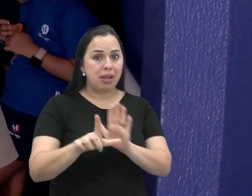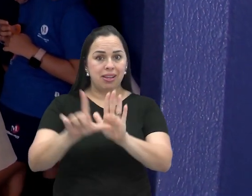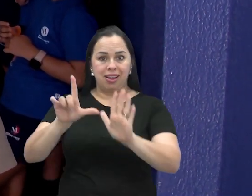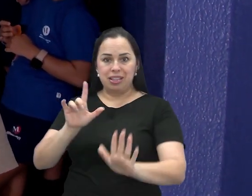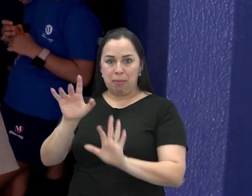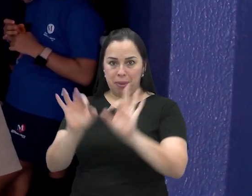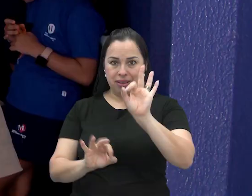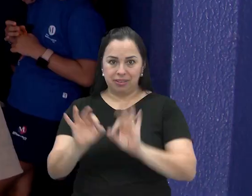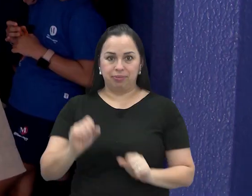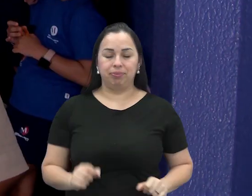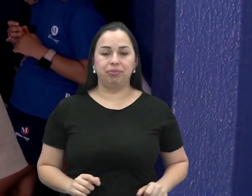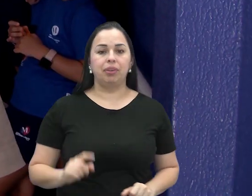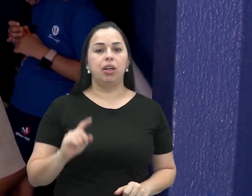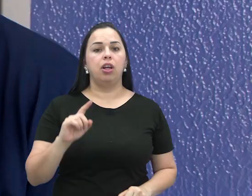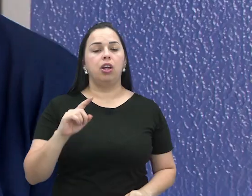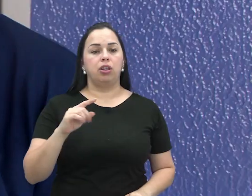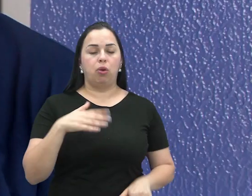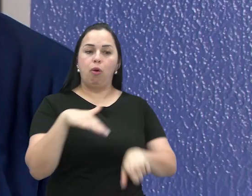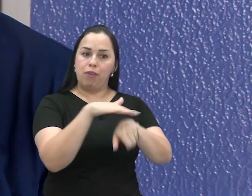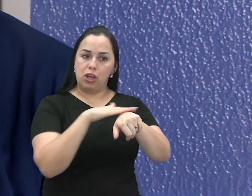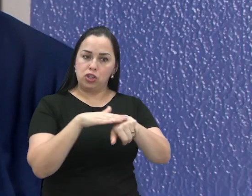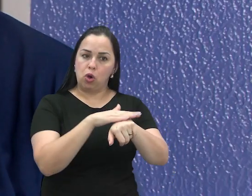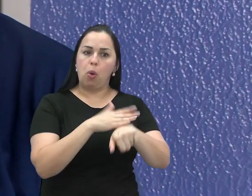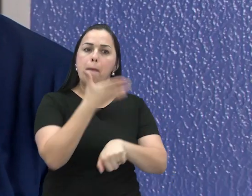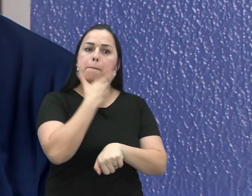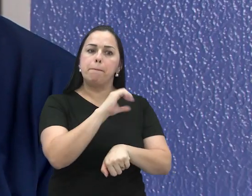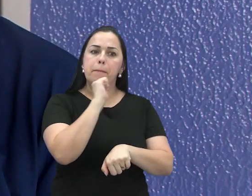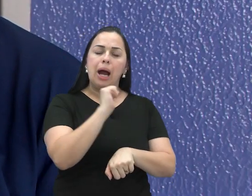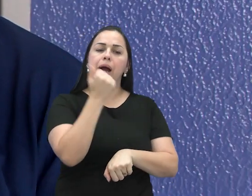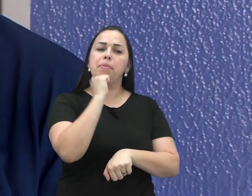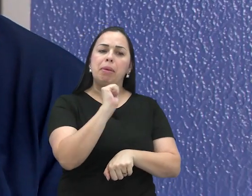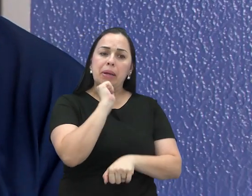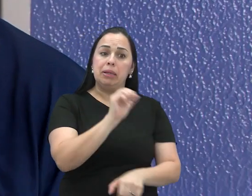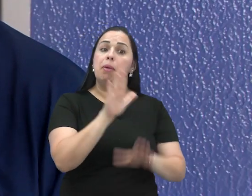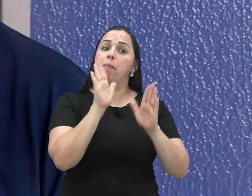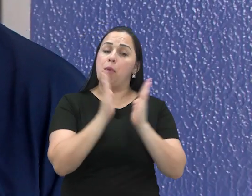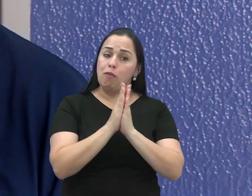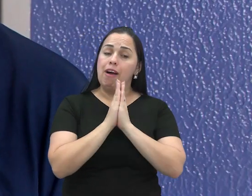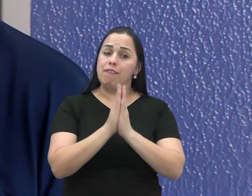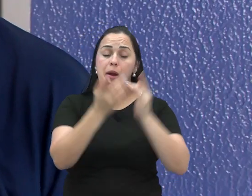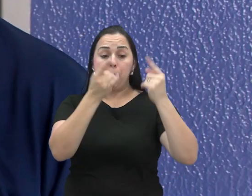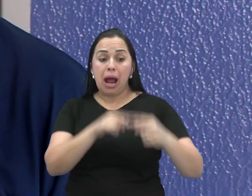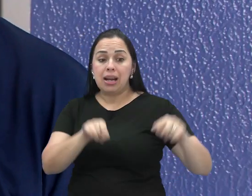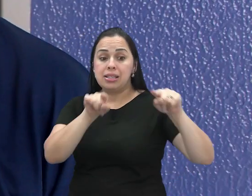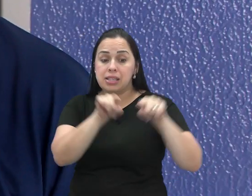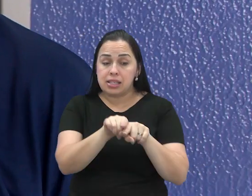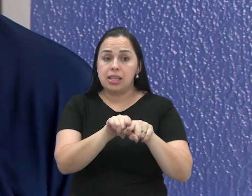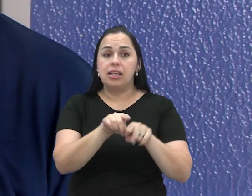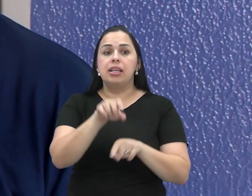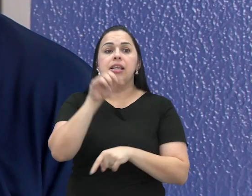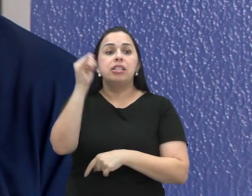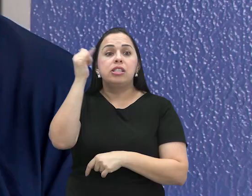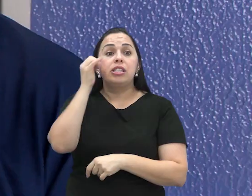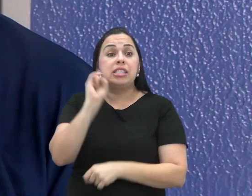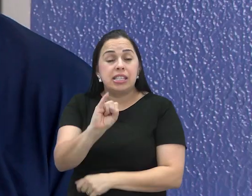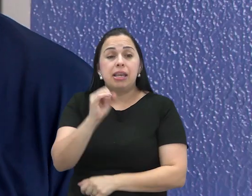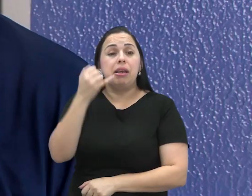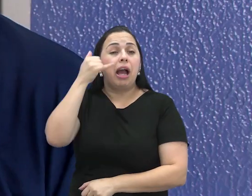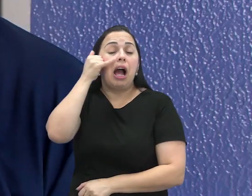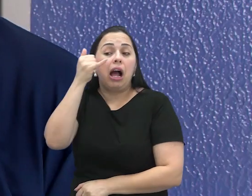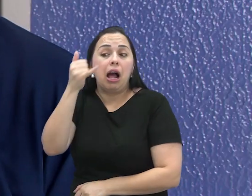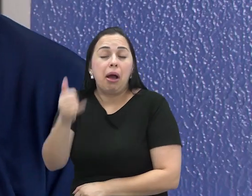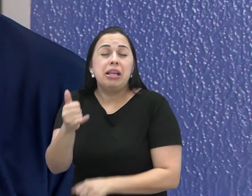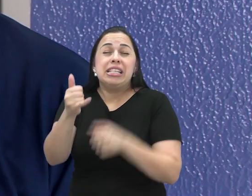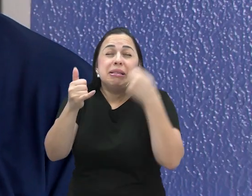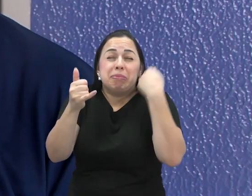que exige planejamento. A gente conversou com os pais, pediu para que eles realmente tivessem essa parceria, mandassem o celular para os filhos